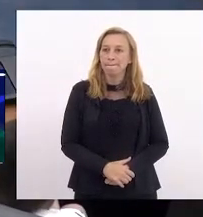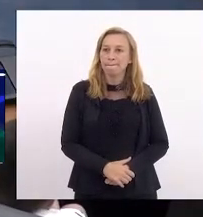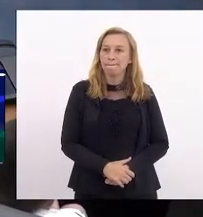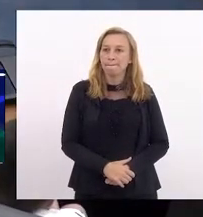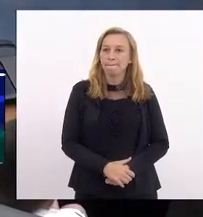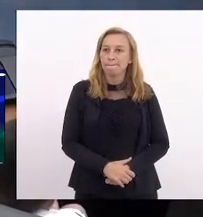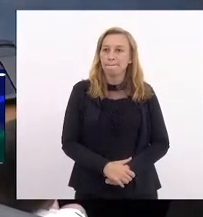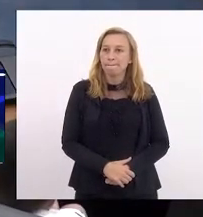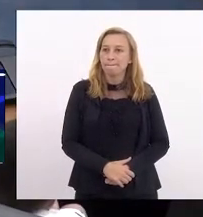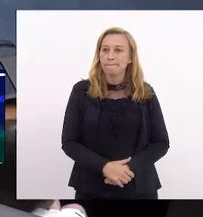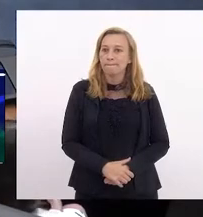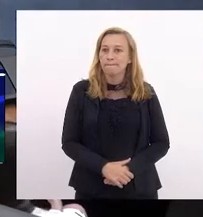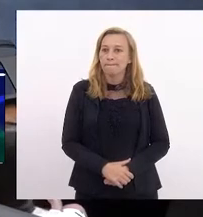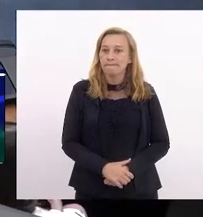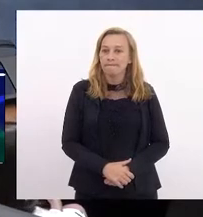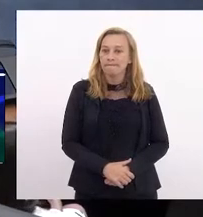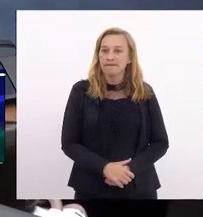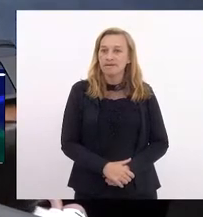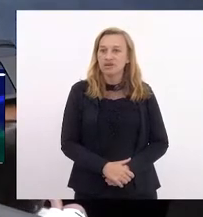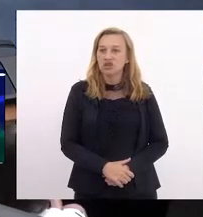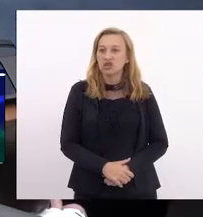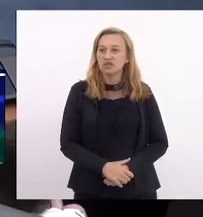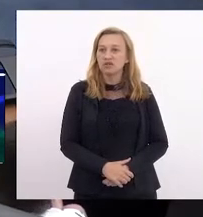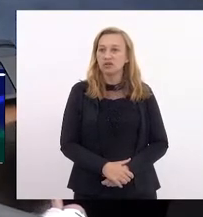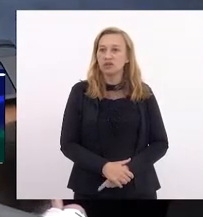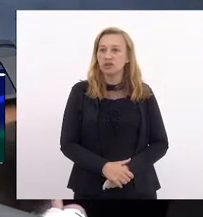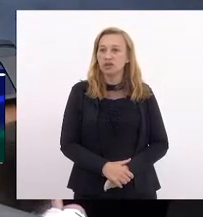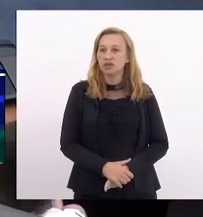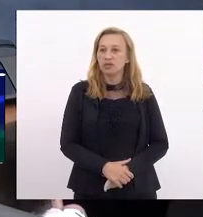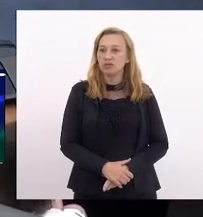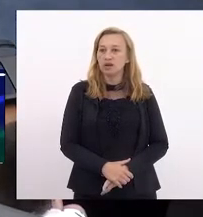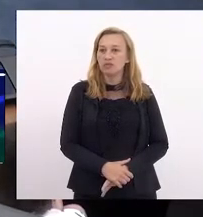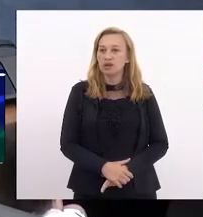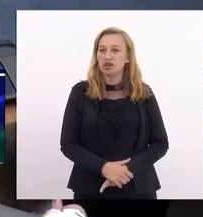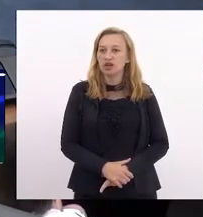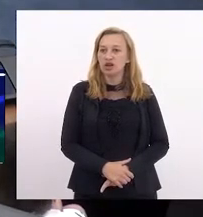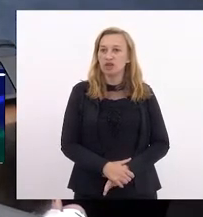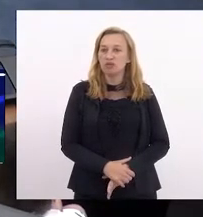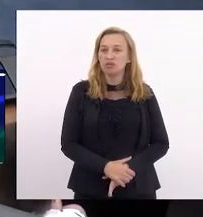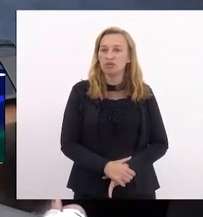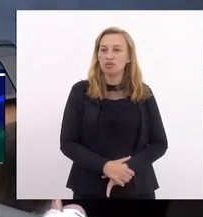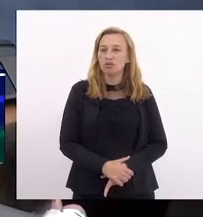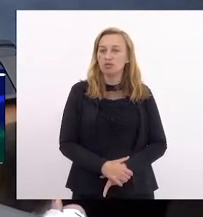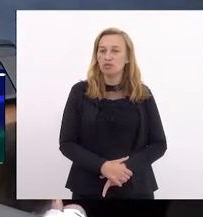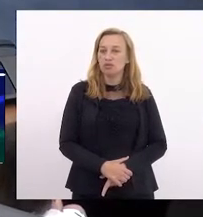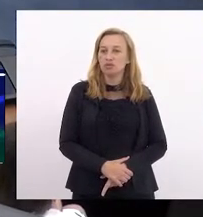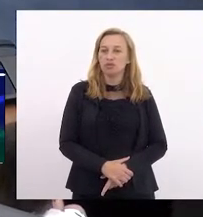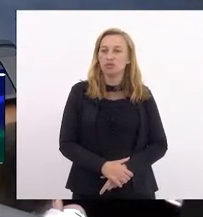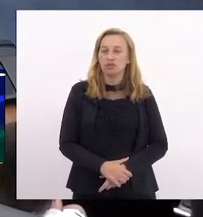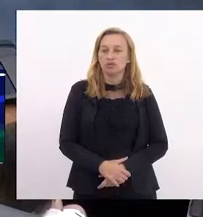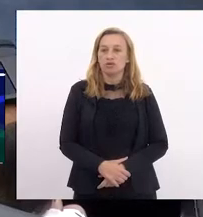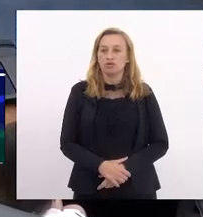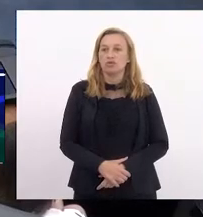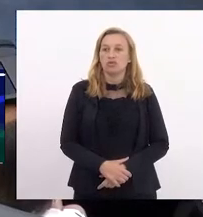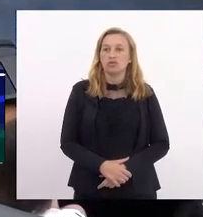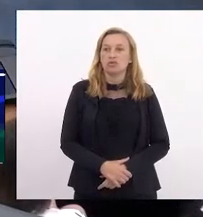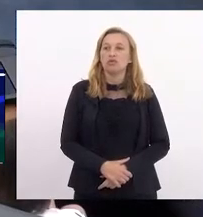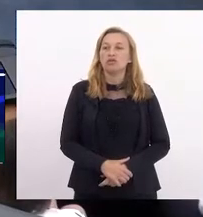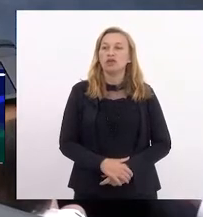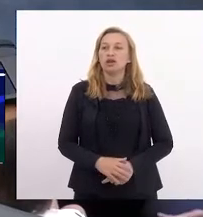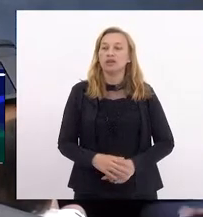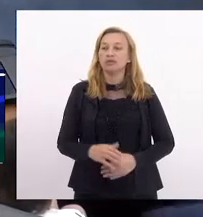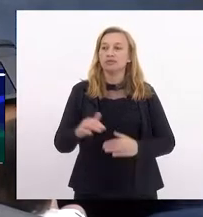I watch you E aí Olá Prezados senhores deputados